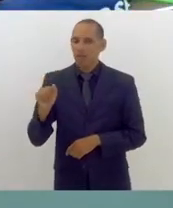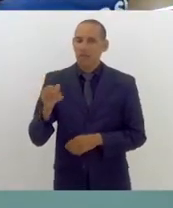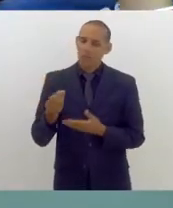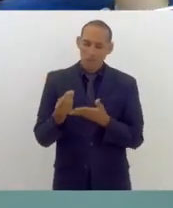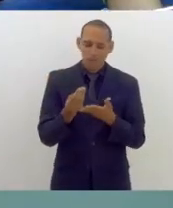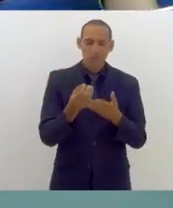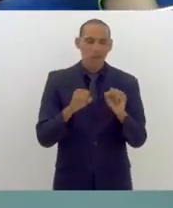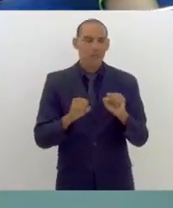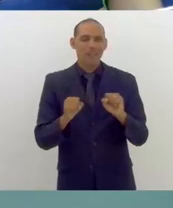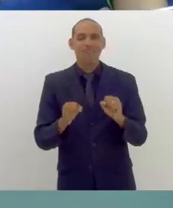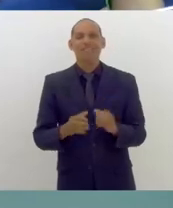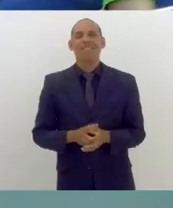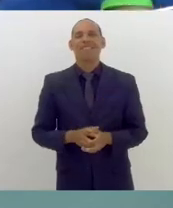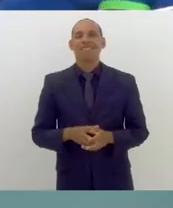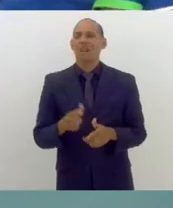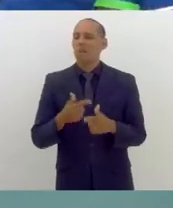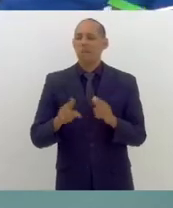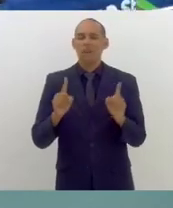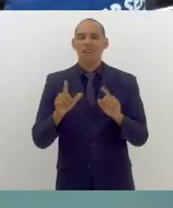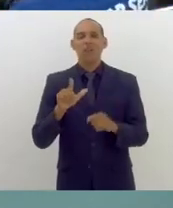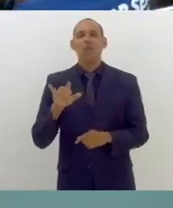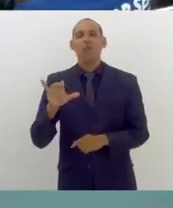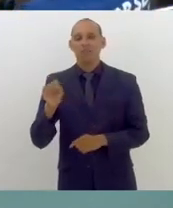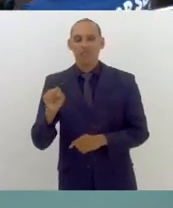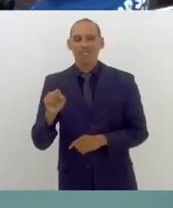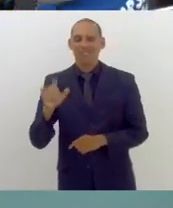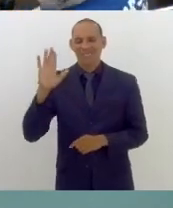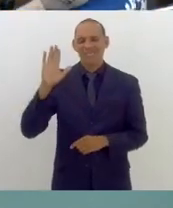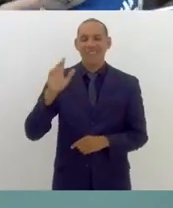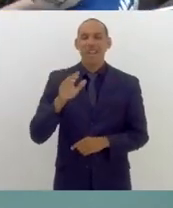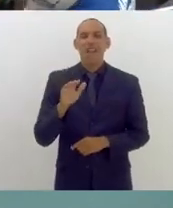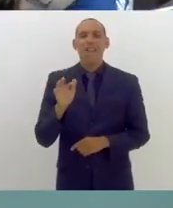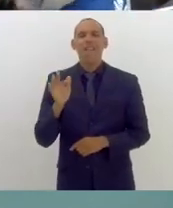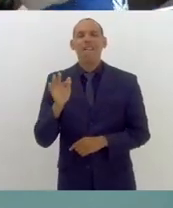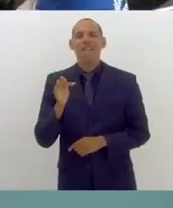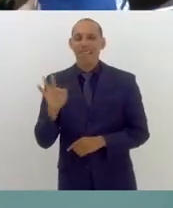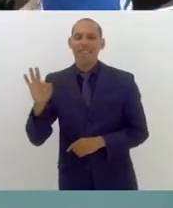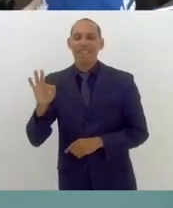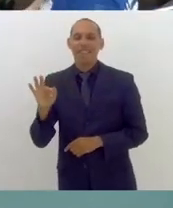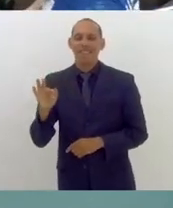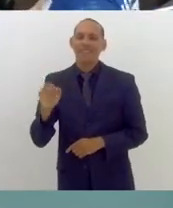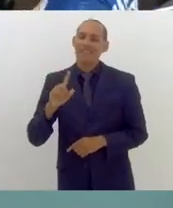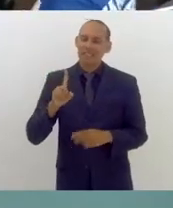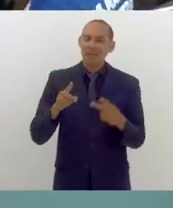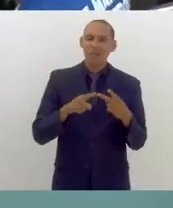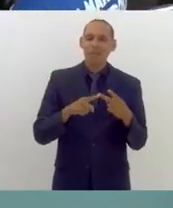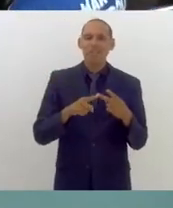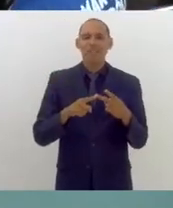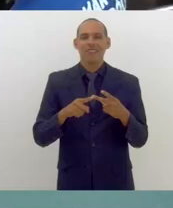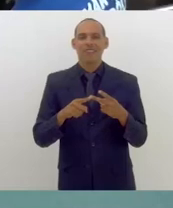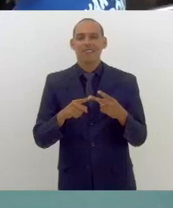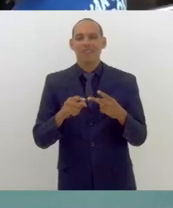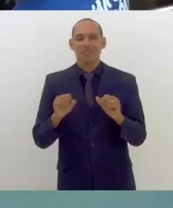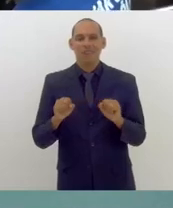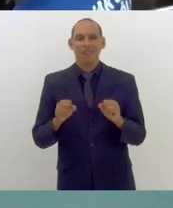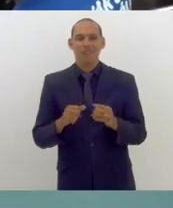aí pode sempre me passar por Luiz depois passa